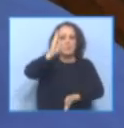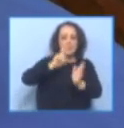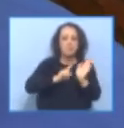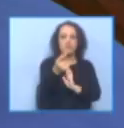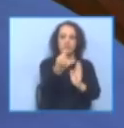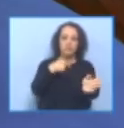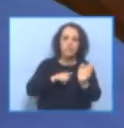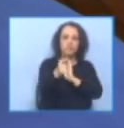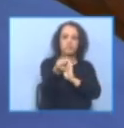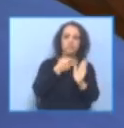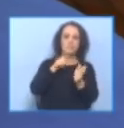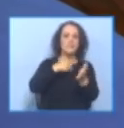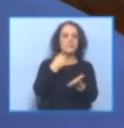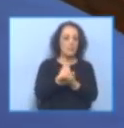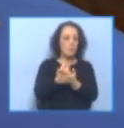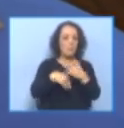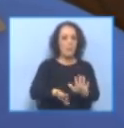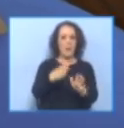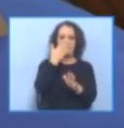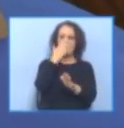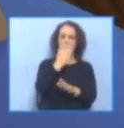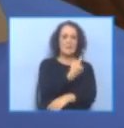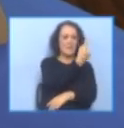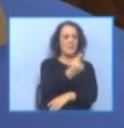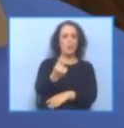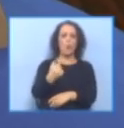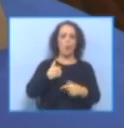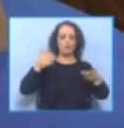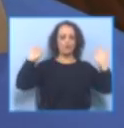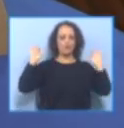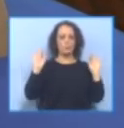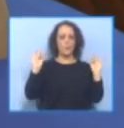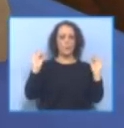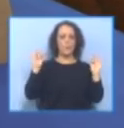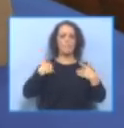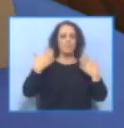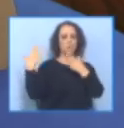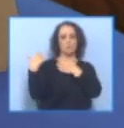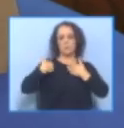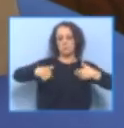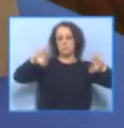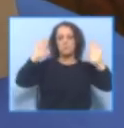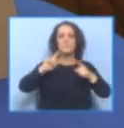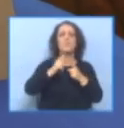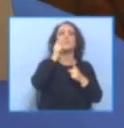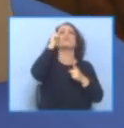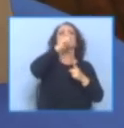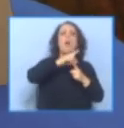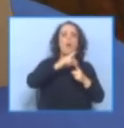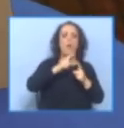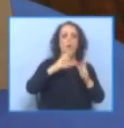assim uma espécie de responsabilização de cada um em relação à segurança do outro, começando pela exploração da pedreira, que vai